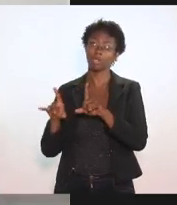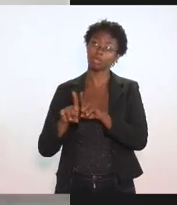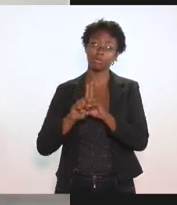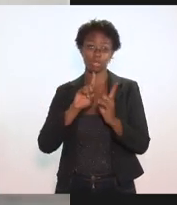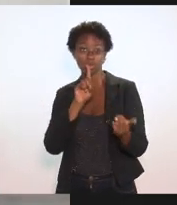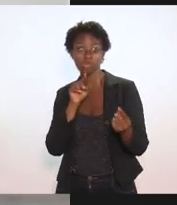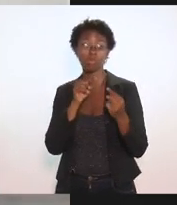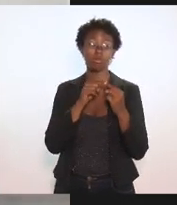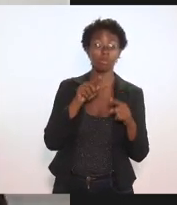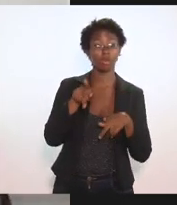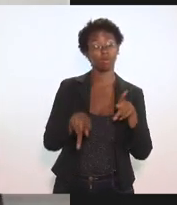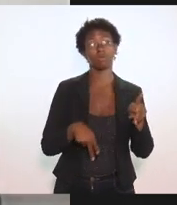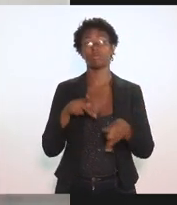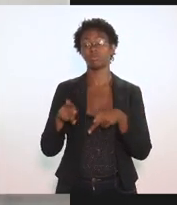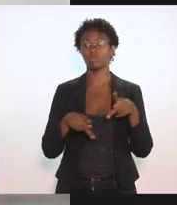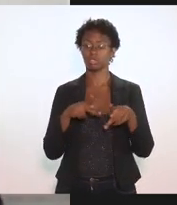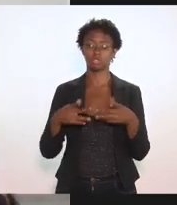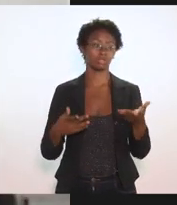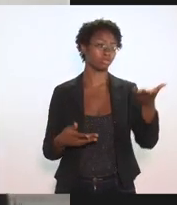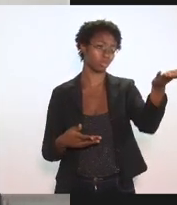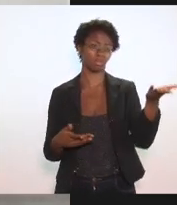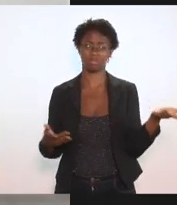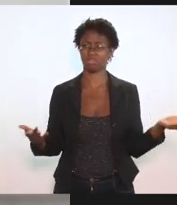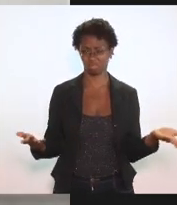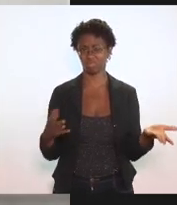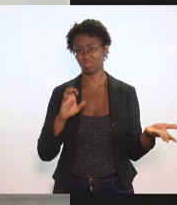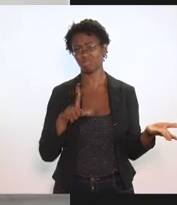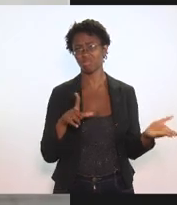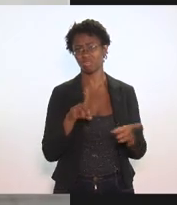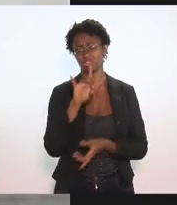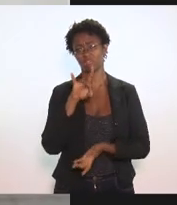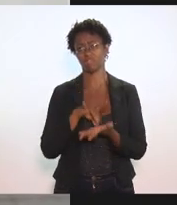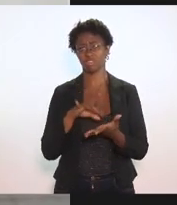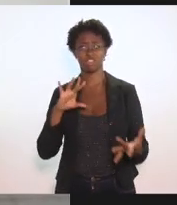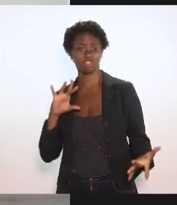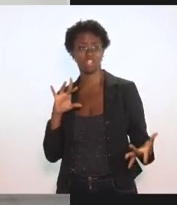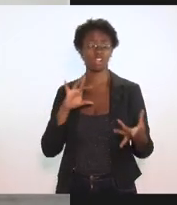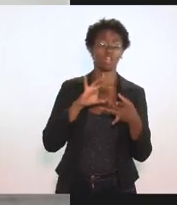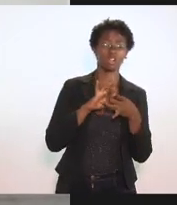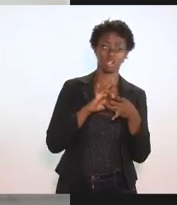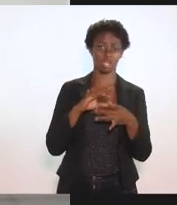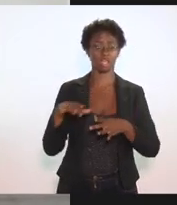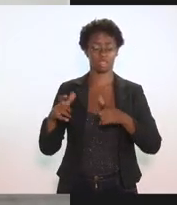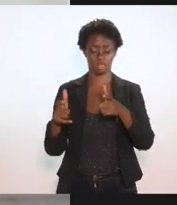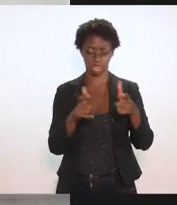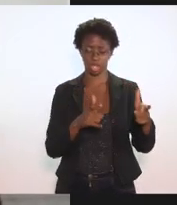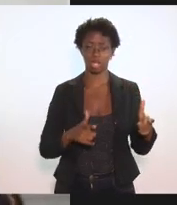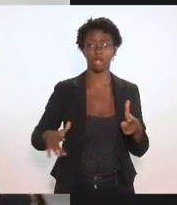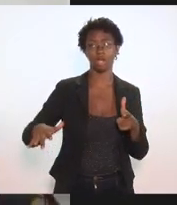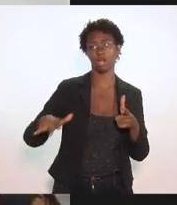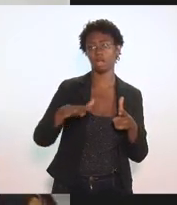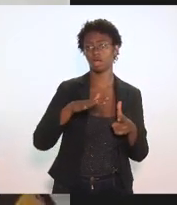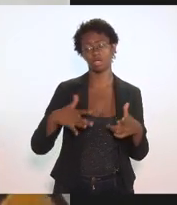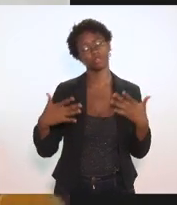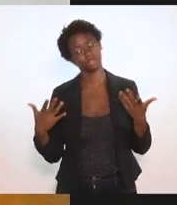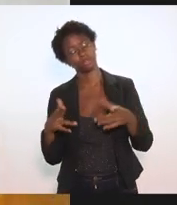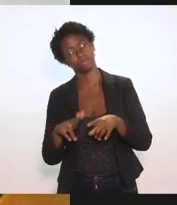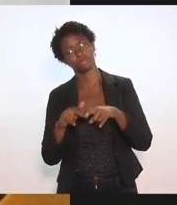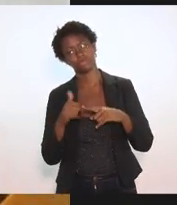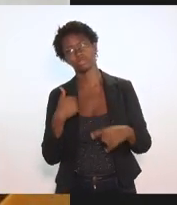para aquela população que está intimamente ligada àquele espaço. Então, nesse sentido, deixar